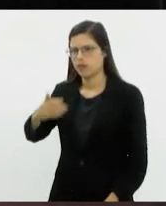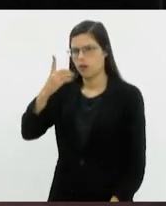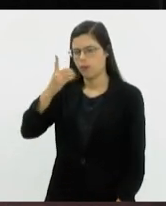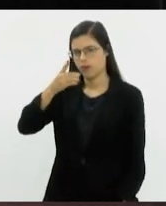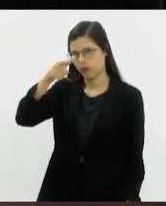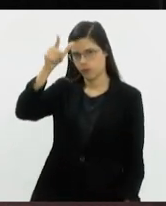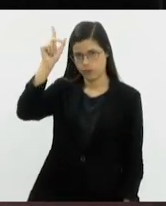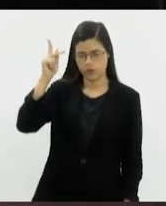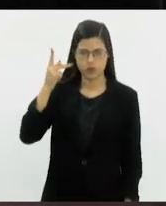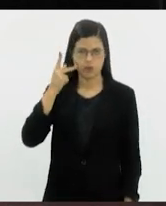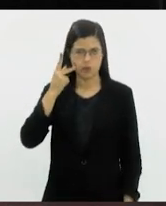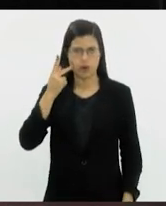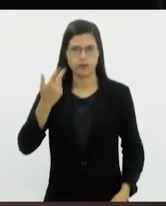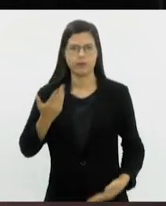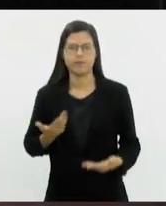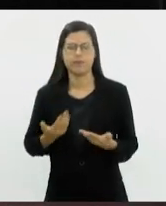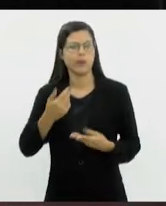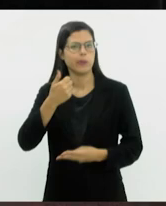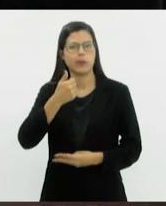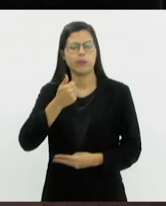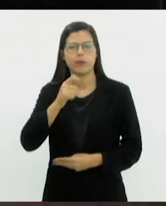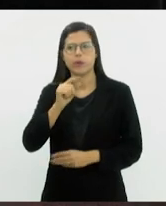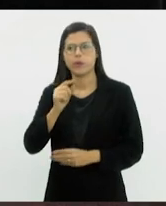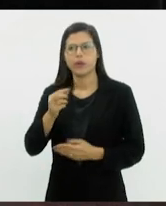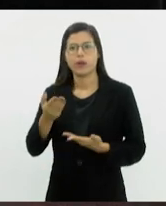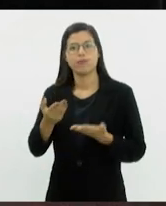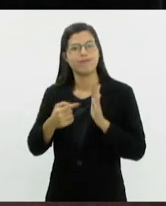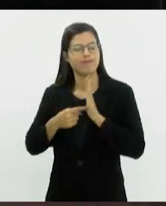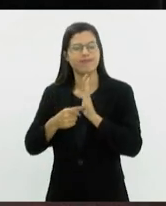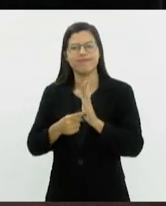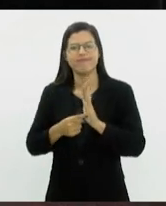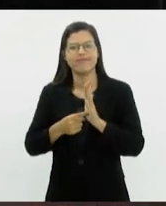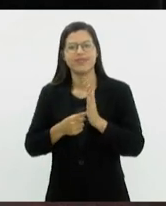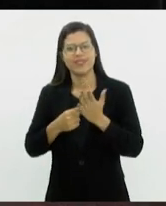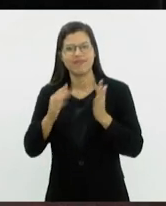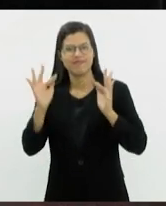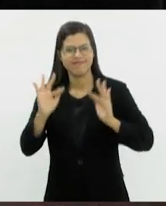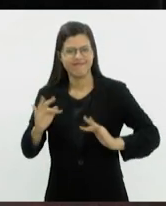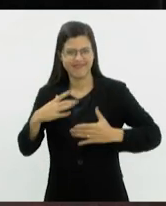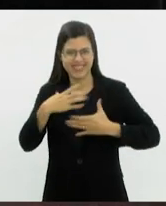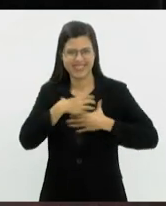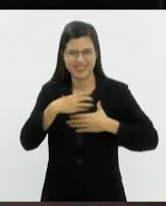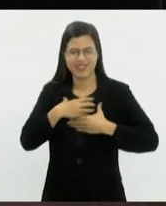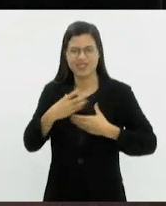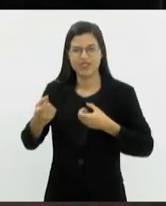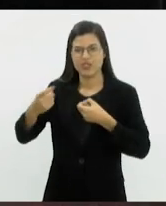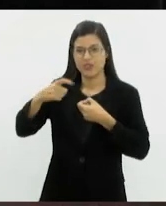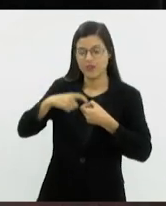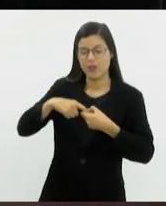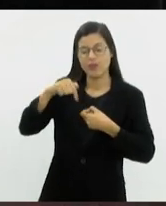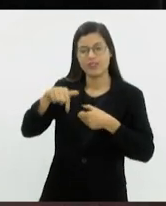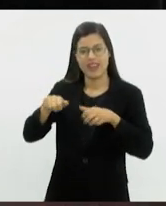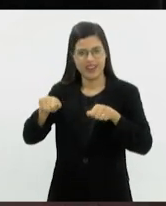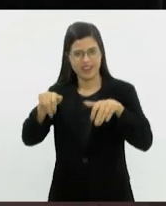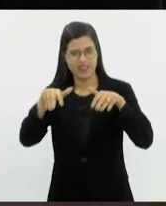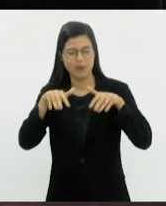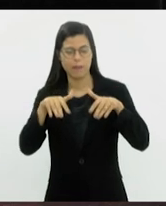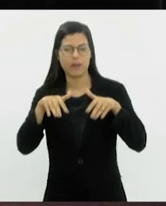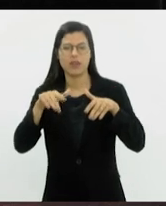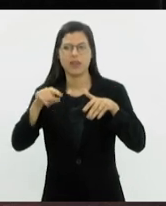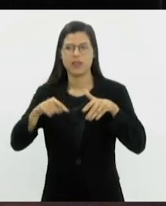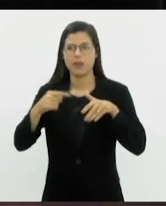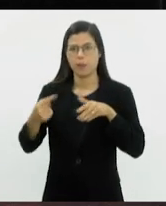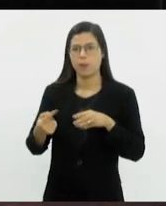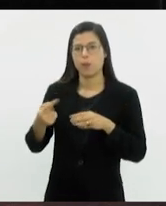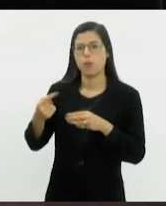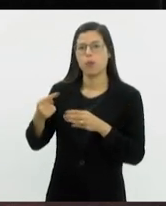Paulo. Primeiramente, destacar a alegria de retornar a essa casa depois de cumprir uma missão na